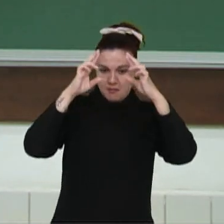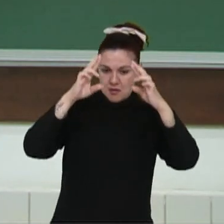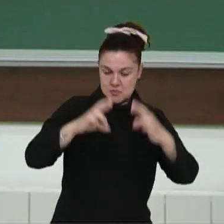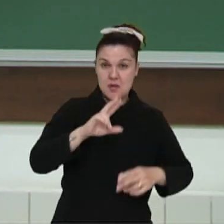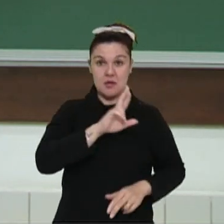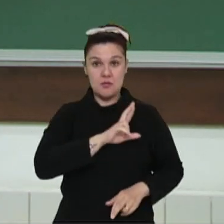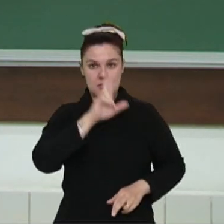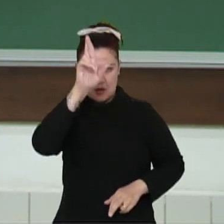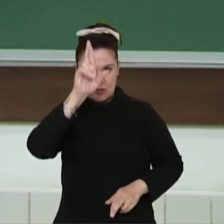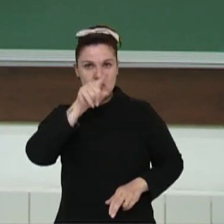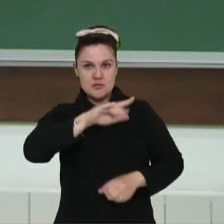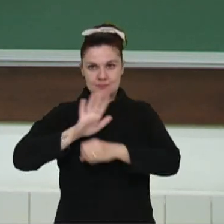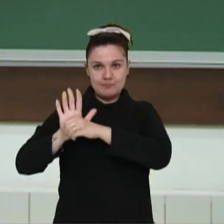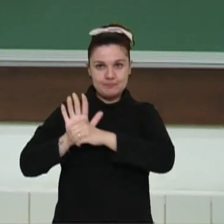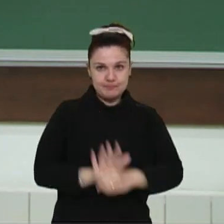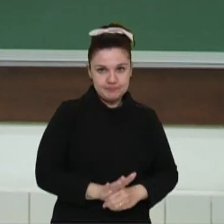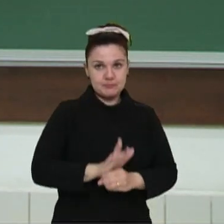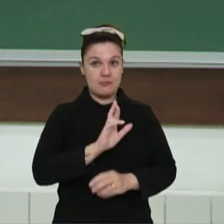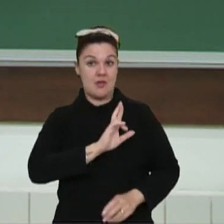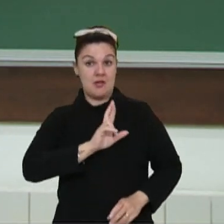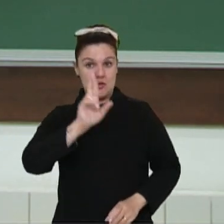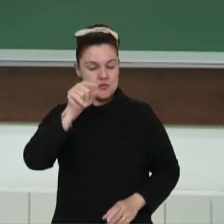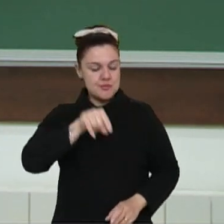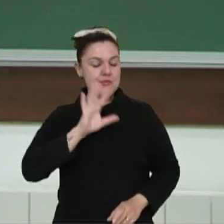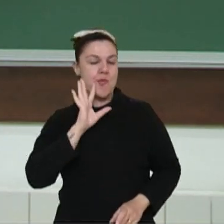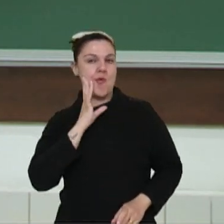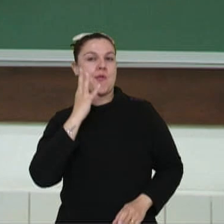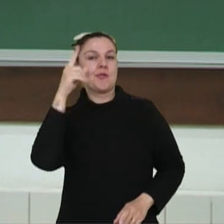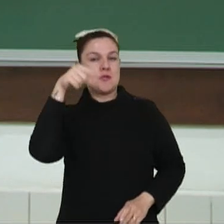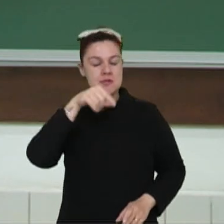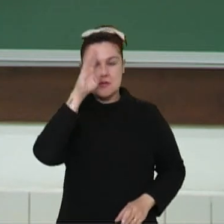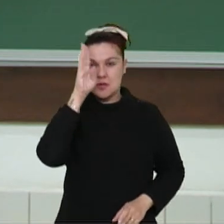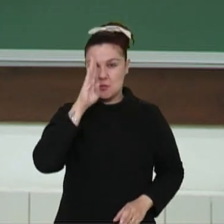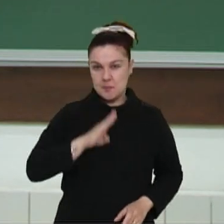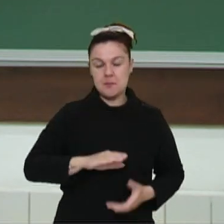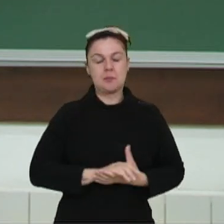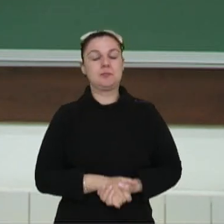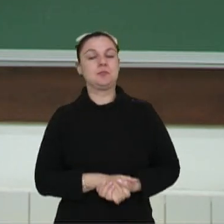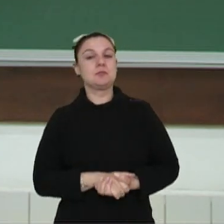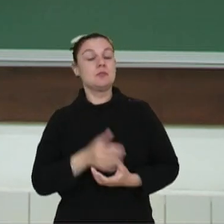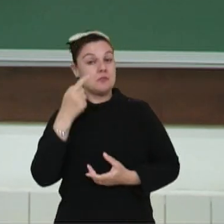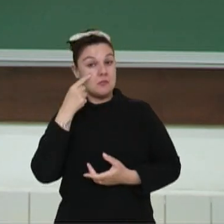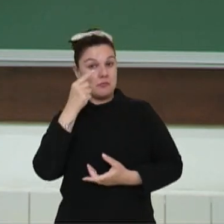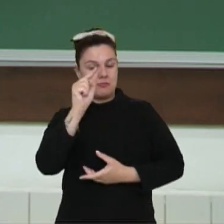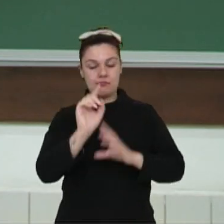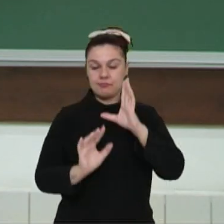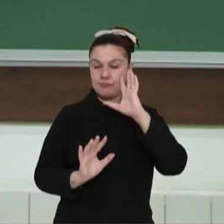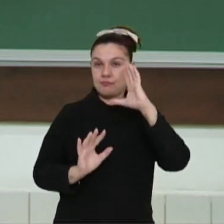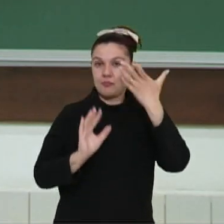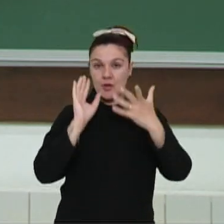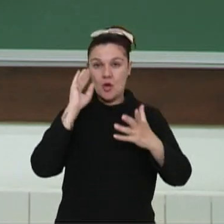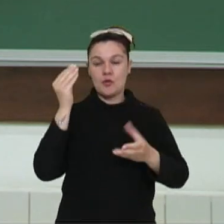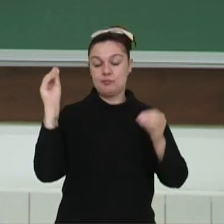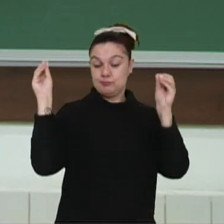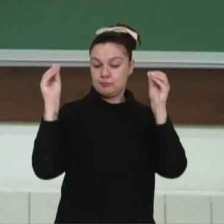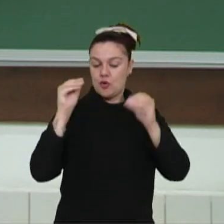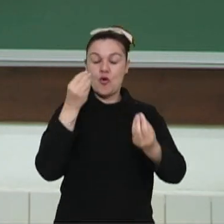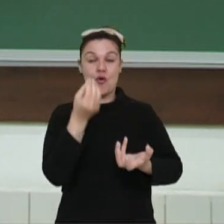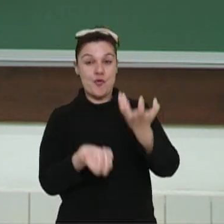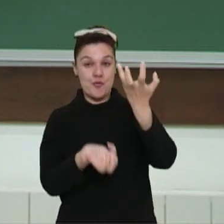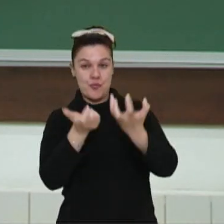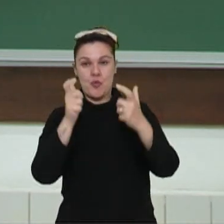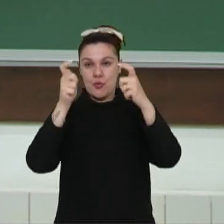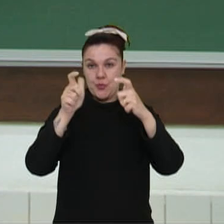lá atrás, né? Então, isso acontece muito, a gente sabe, no Brasil, a gente vê vários casos de pessoas colocando fogo em